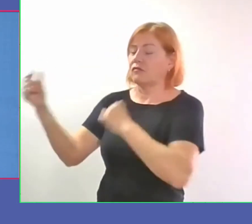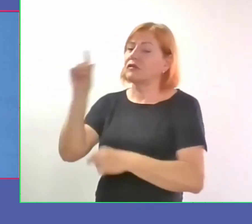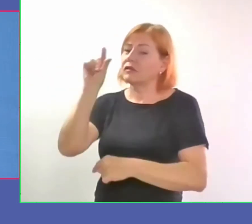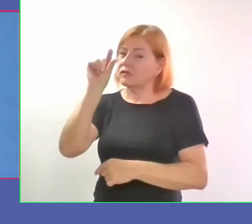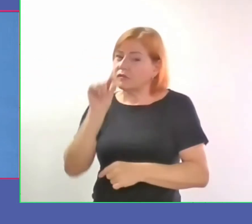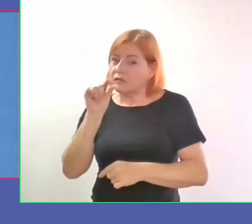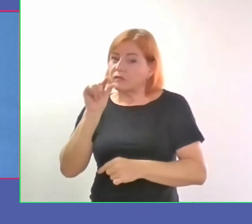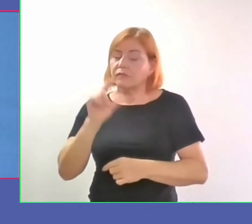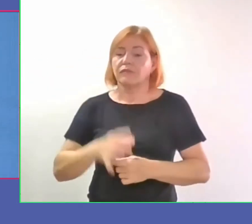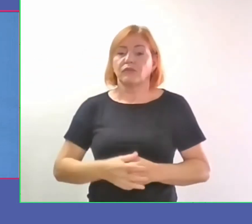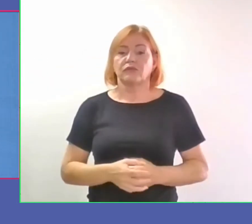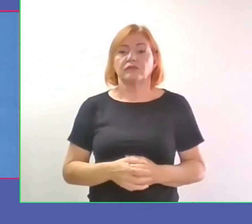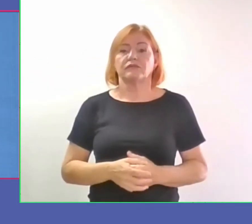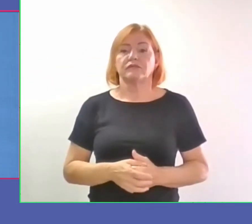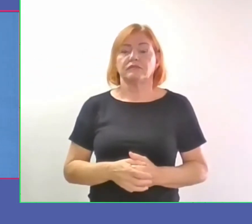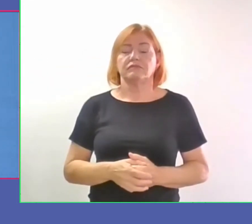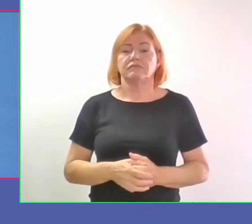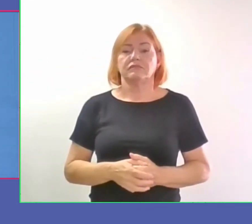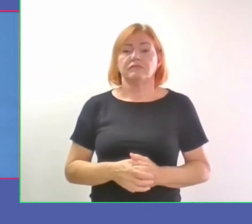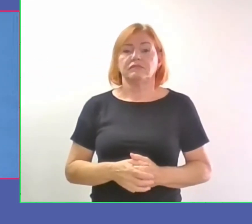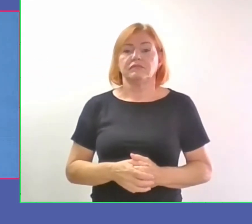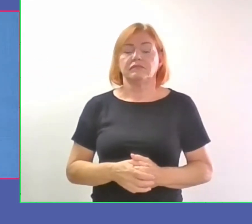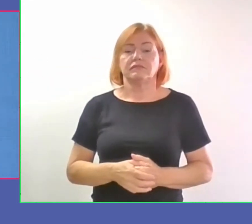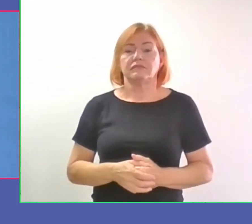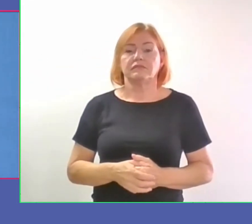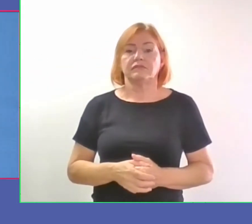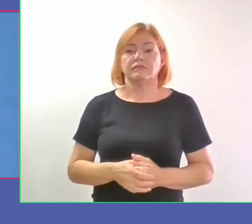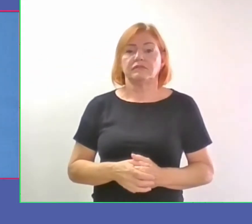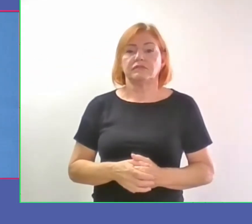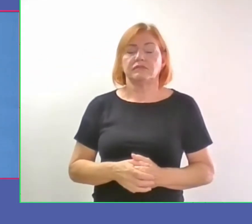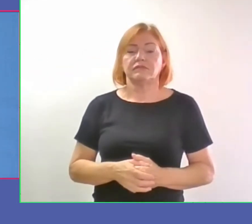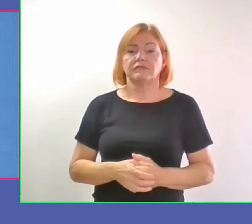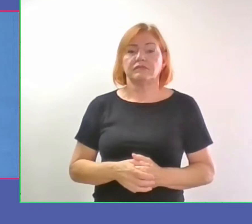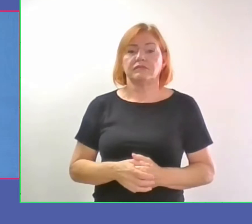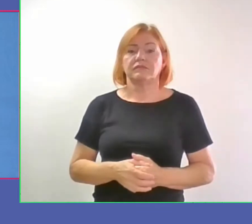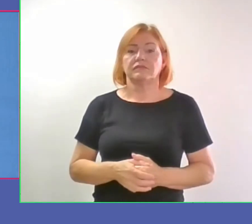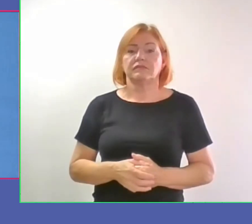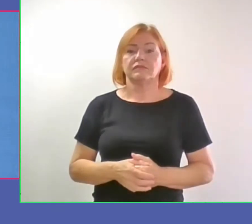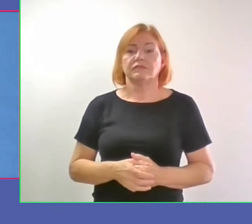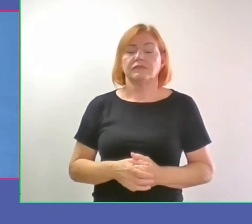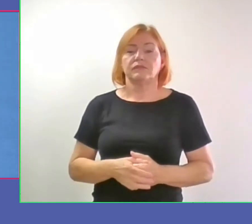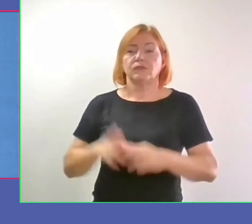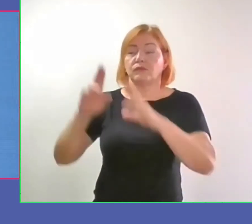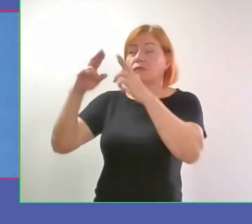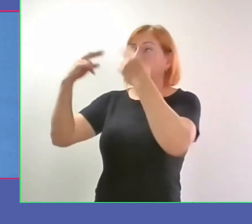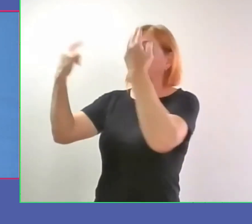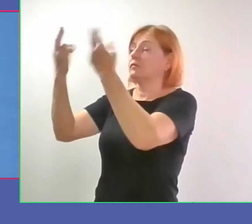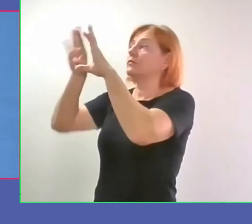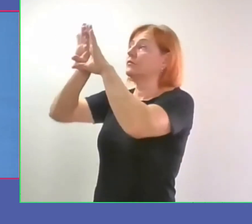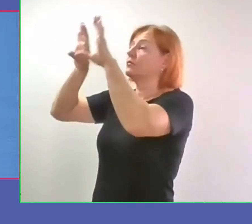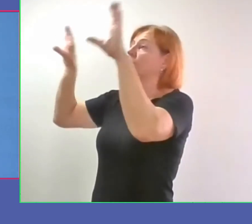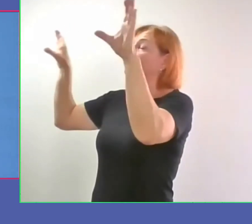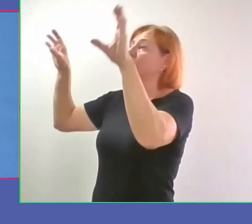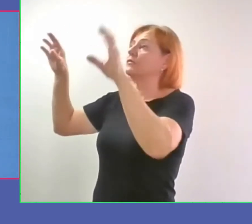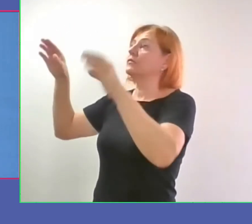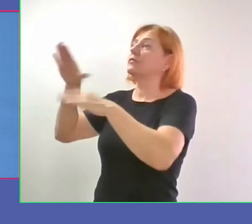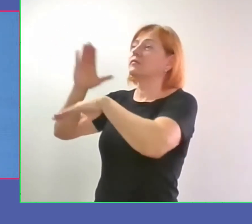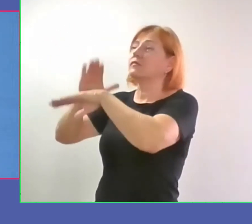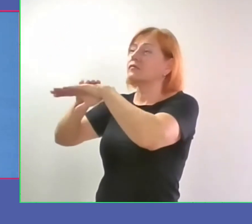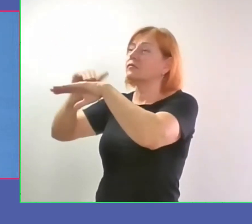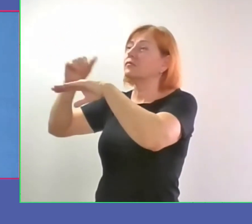nos chamar para sermos os escolhidos, para ganharmos o galardão. Nós queremos ser